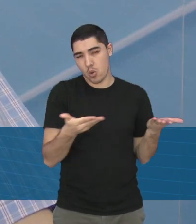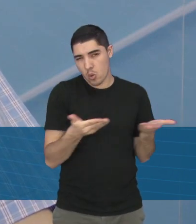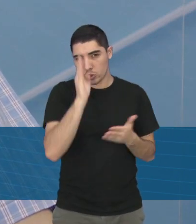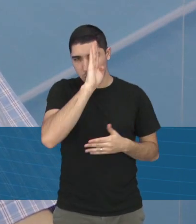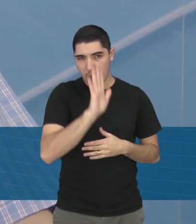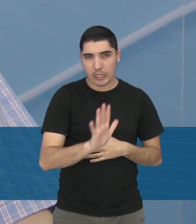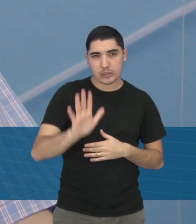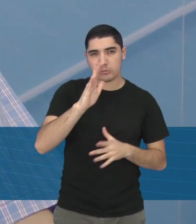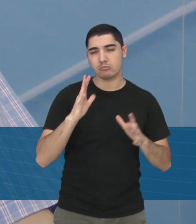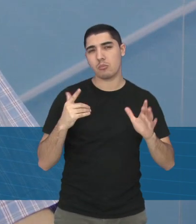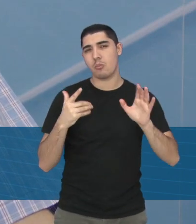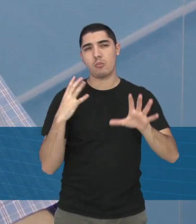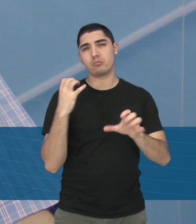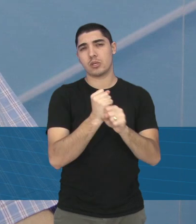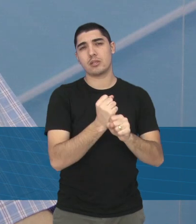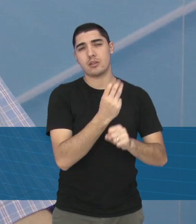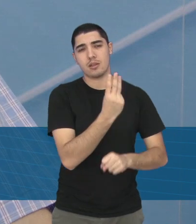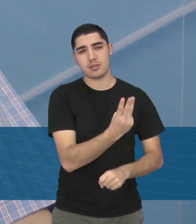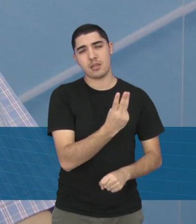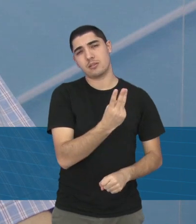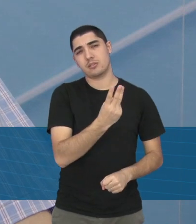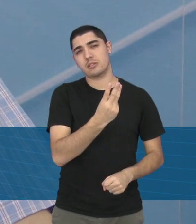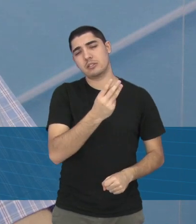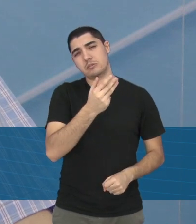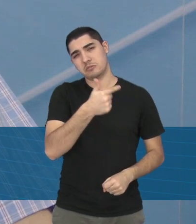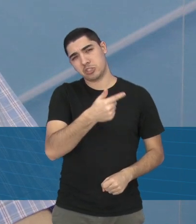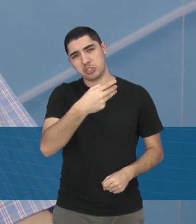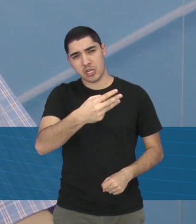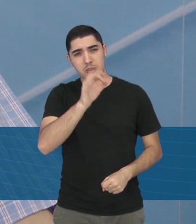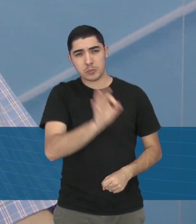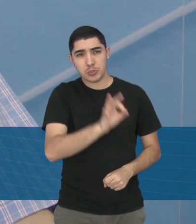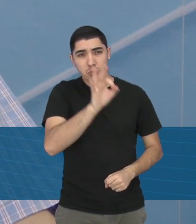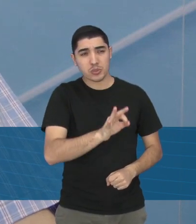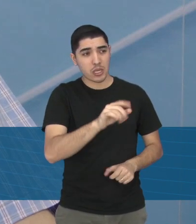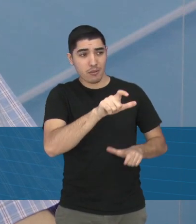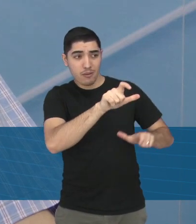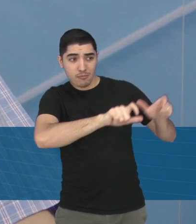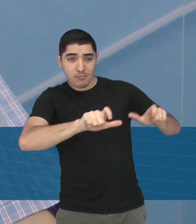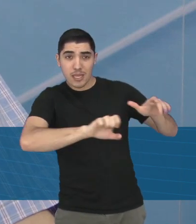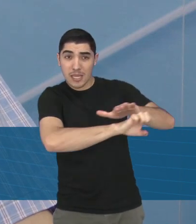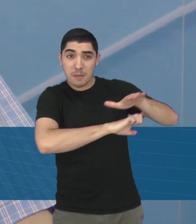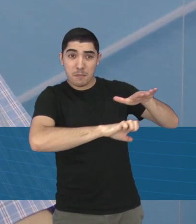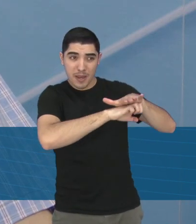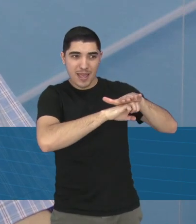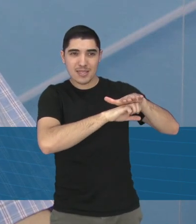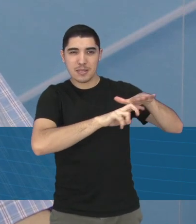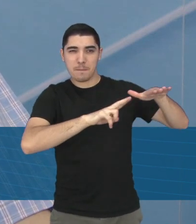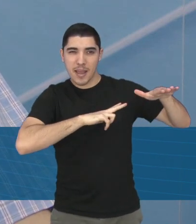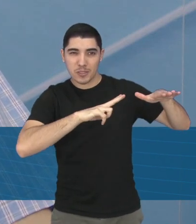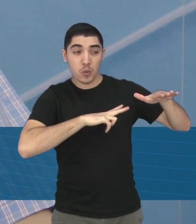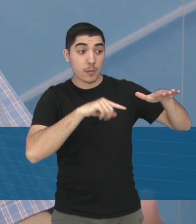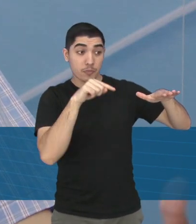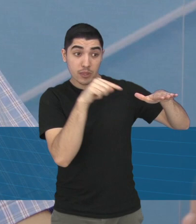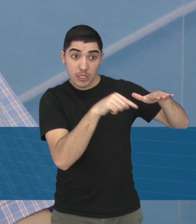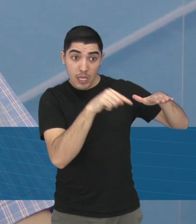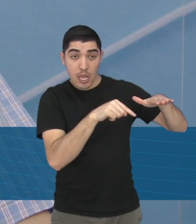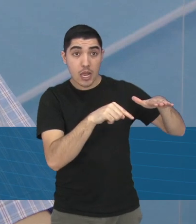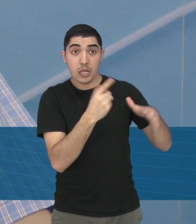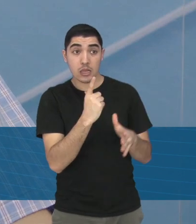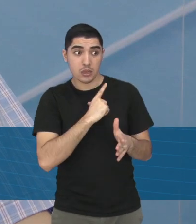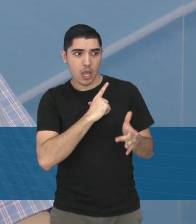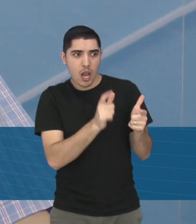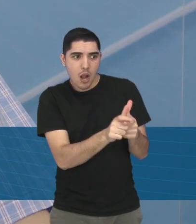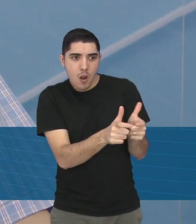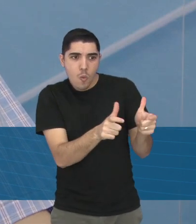brasileiro ele apresenta um crescimento de 323% no número de microempresas individuais. E esse número